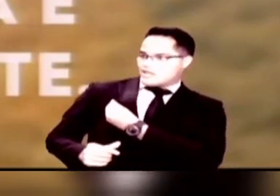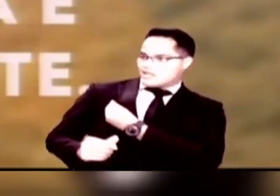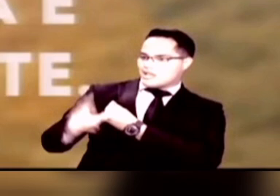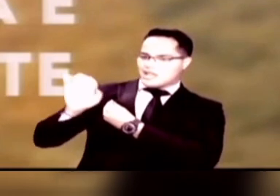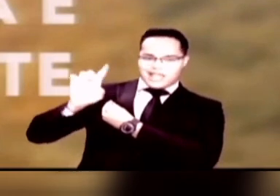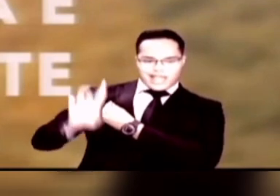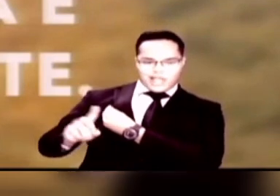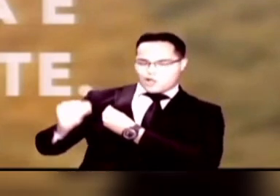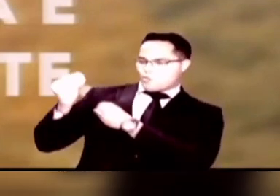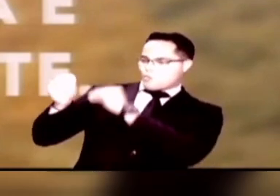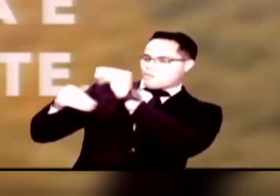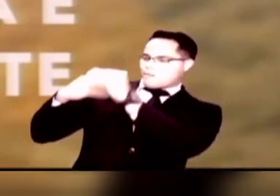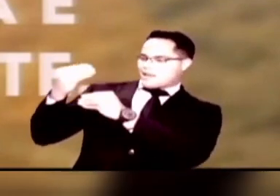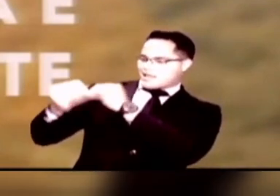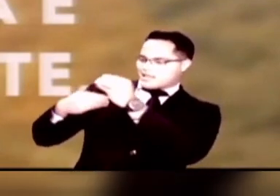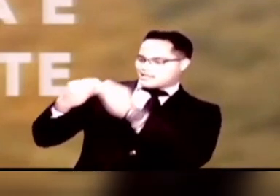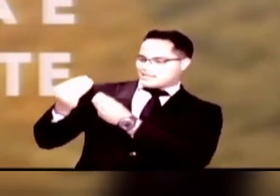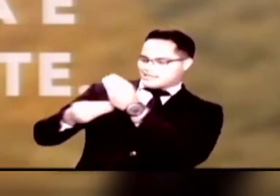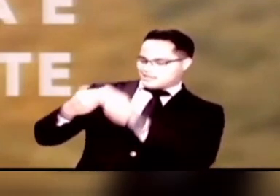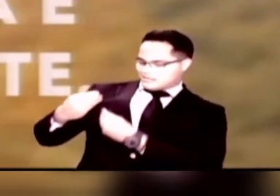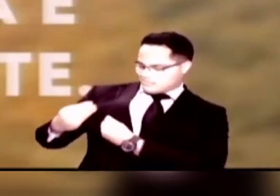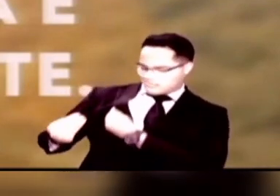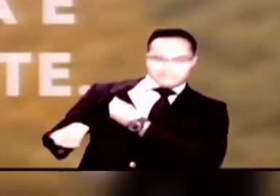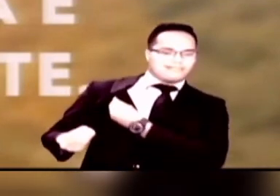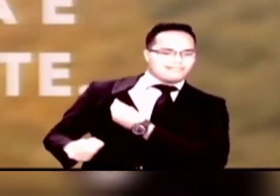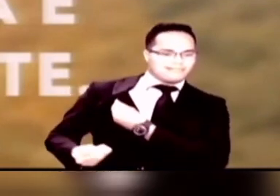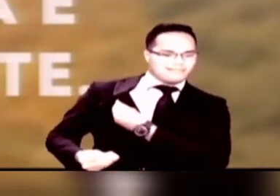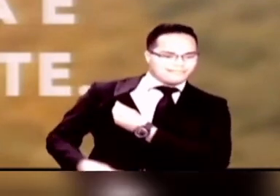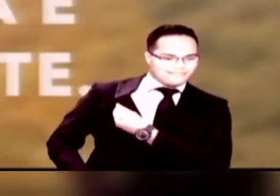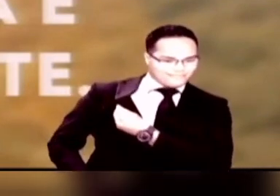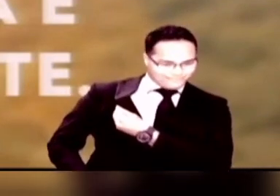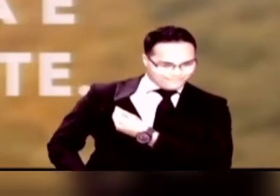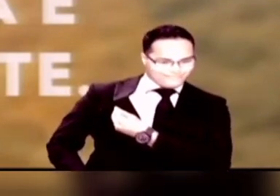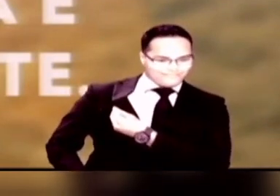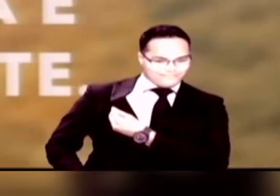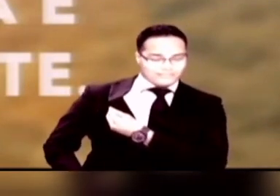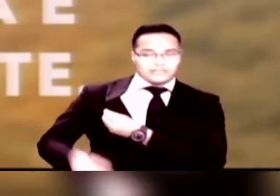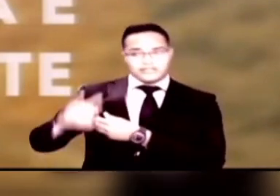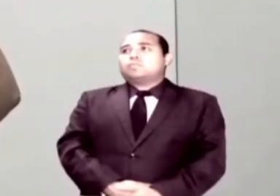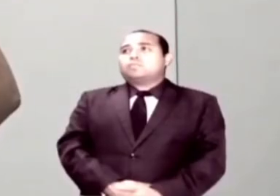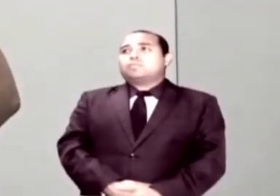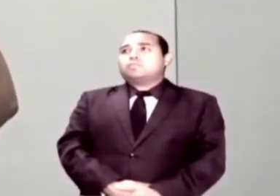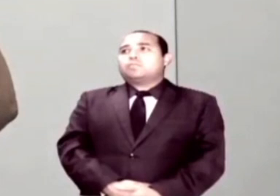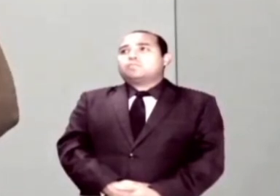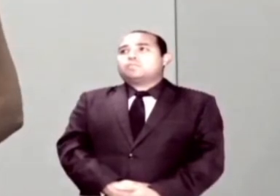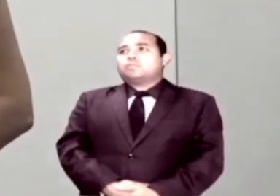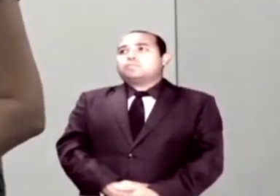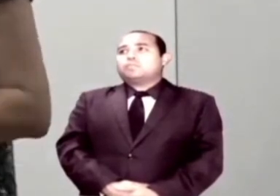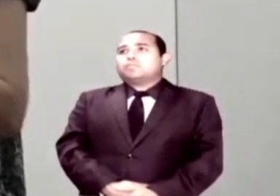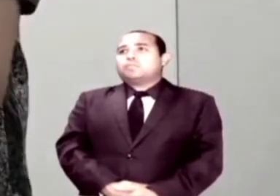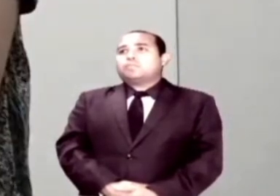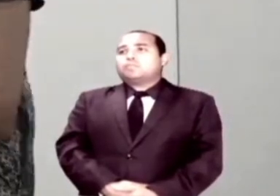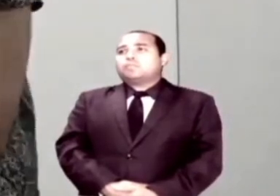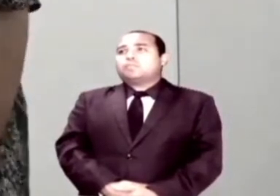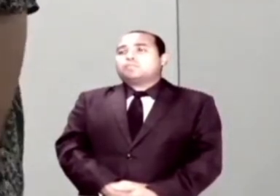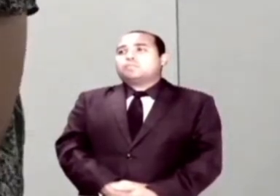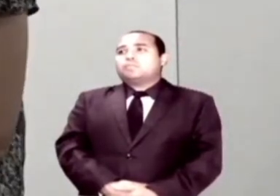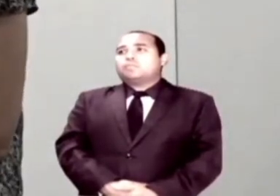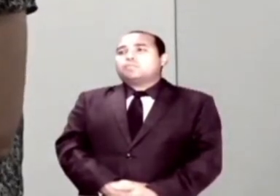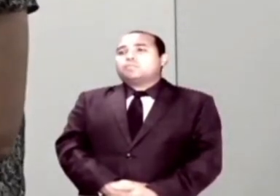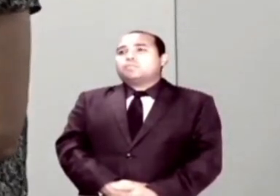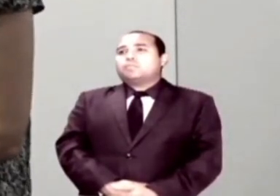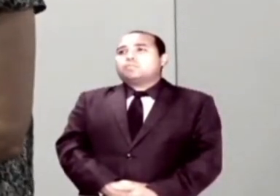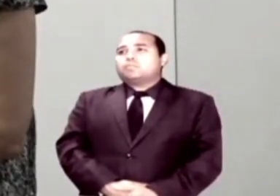a querer agradecer por tudo que foi conquistado no município de Macaé na oportunidade o Lúcia falou também